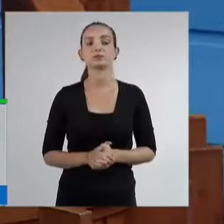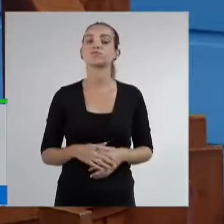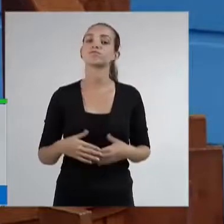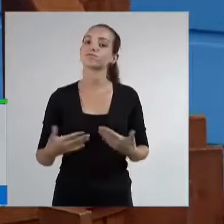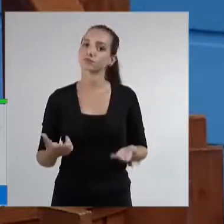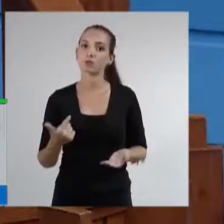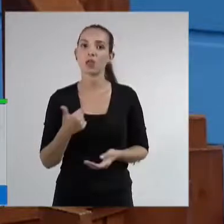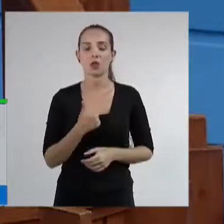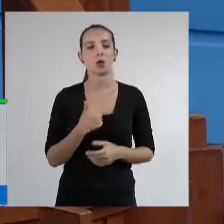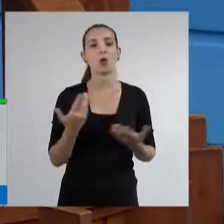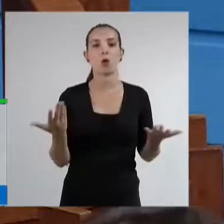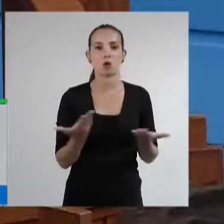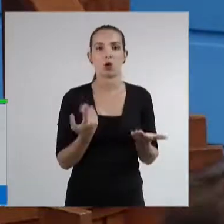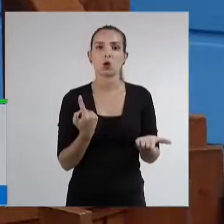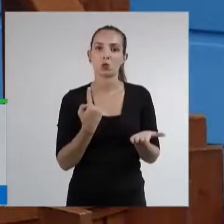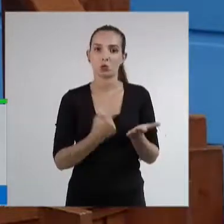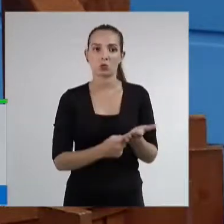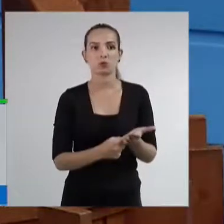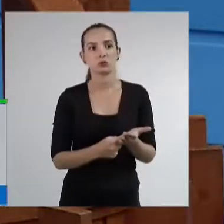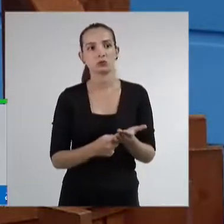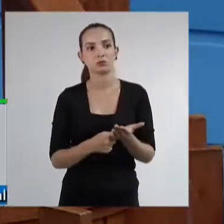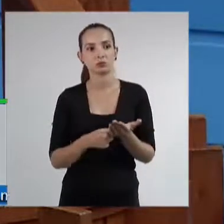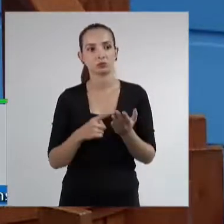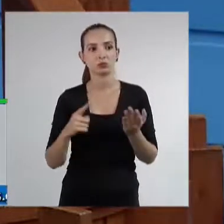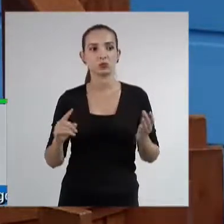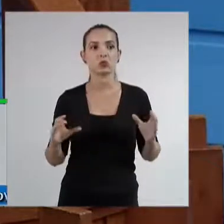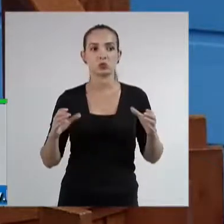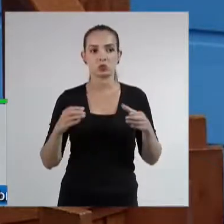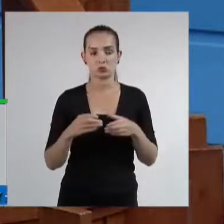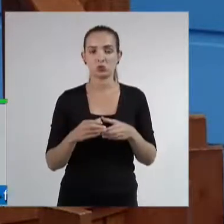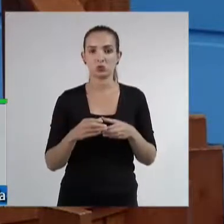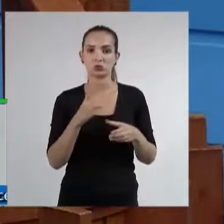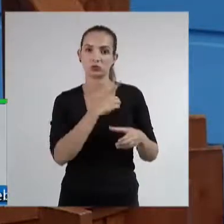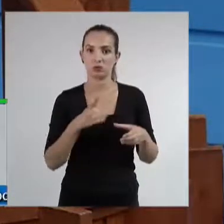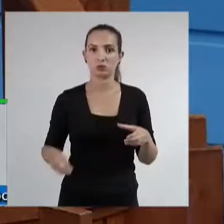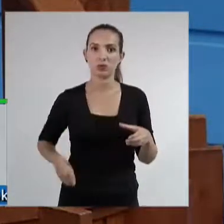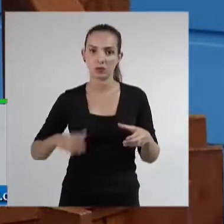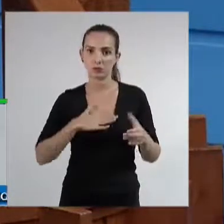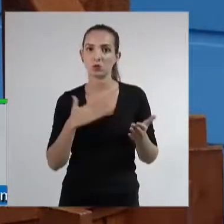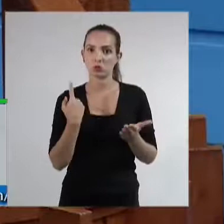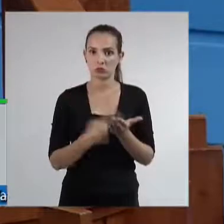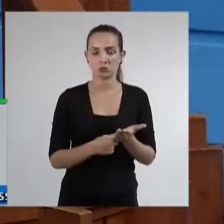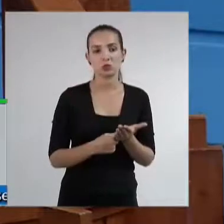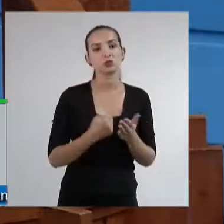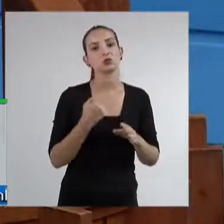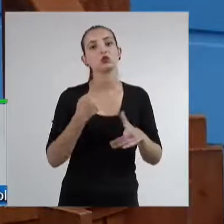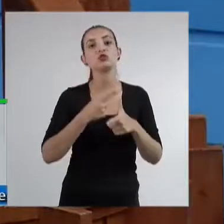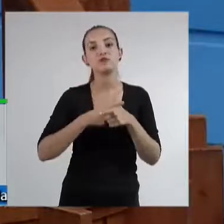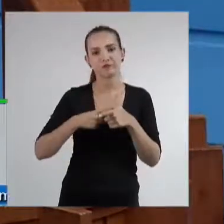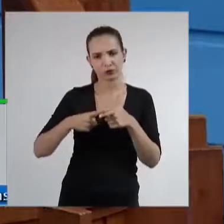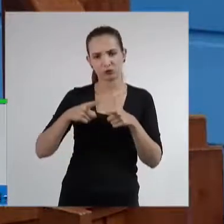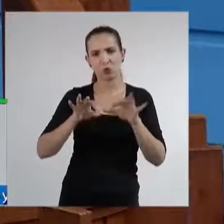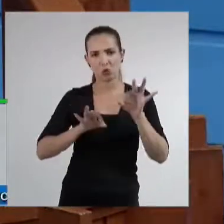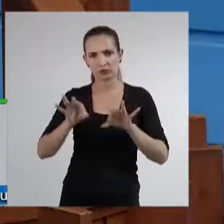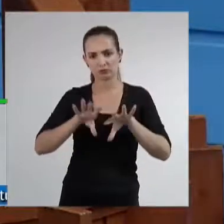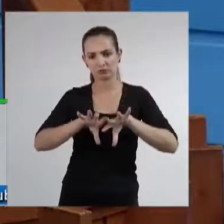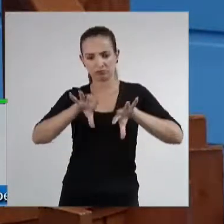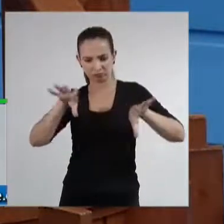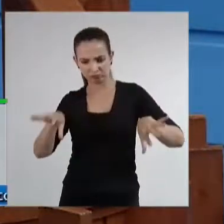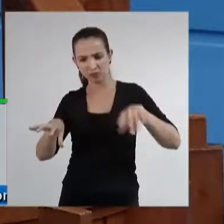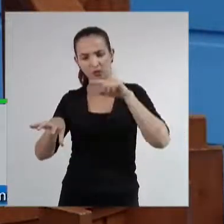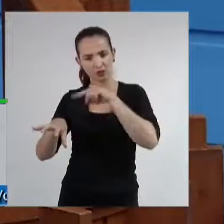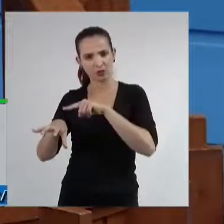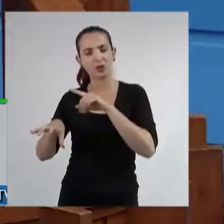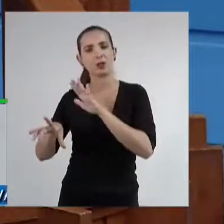eu divido a função parlamentar em 2 frentes. Uma, a legislativa, da produção